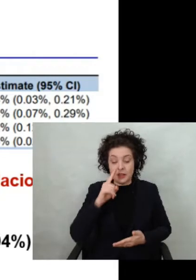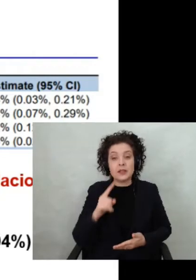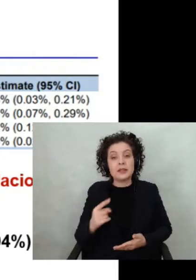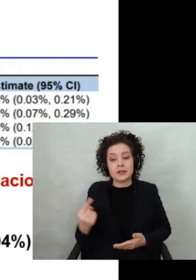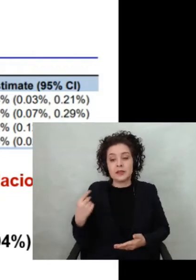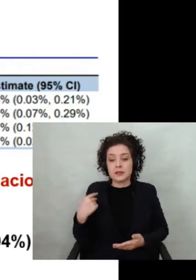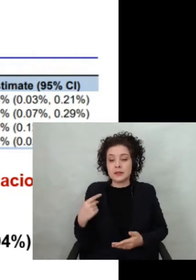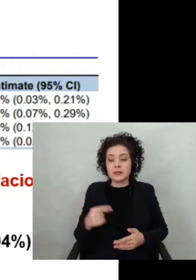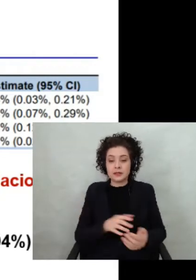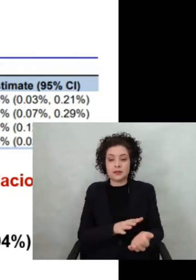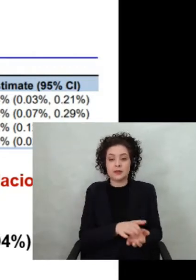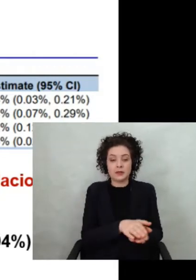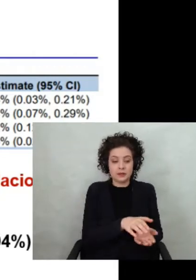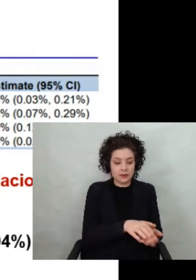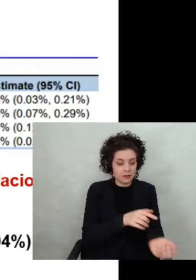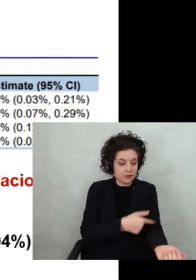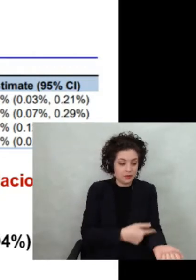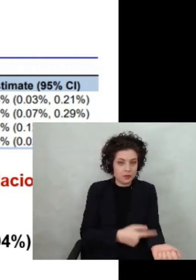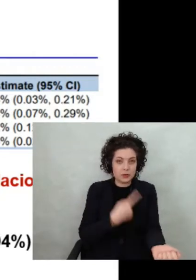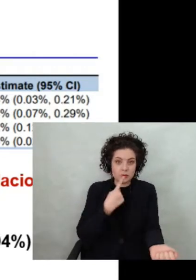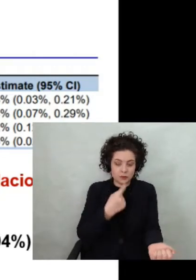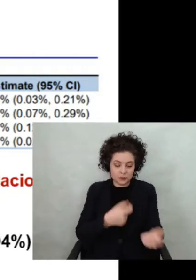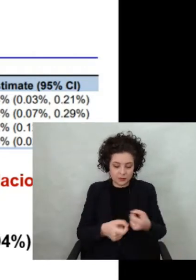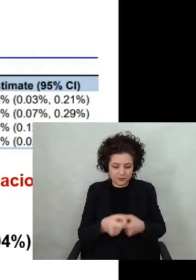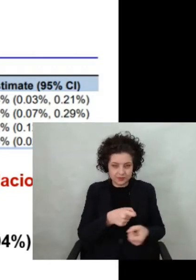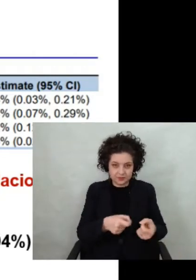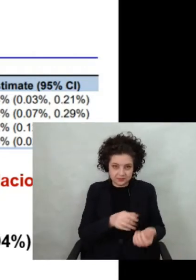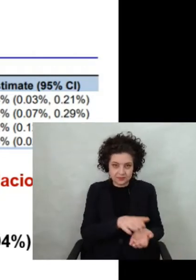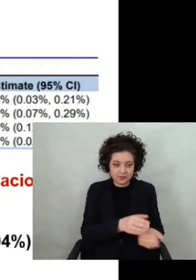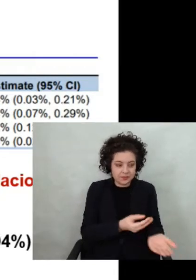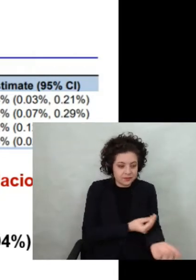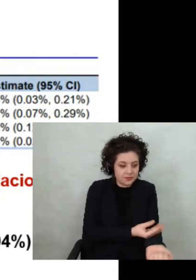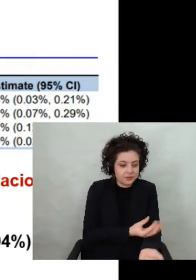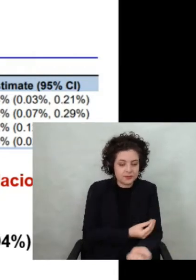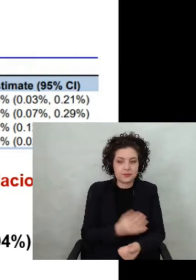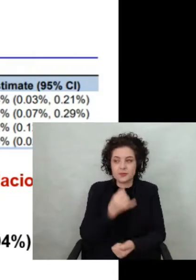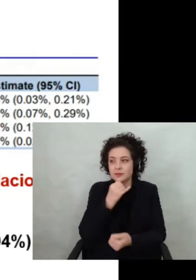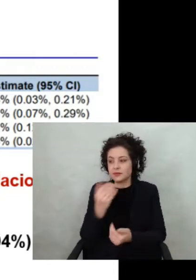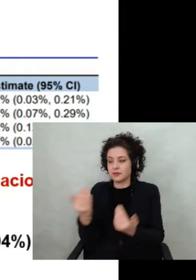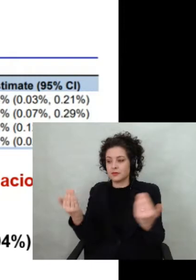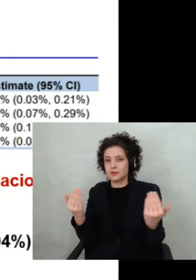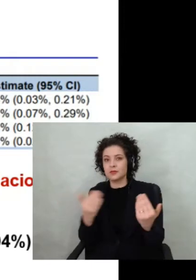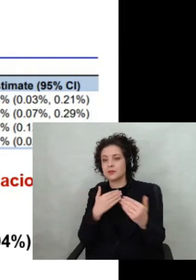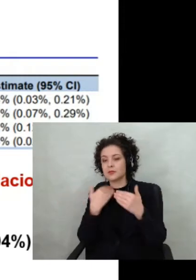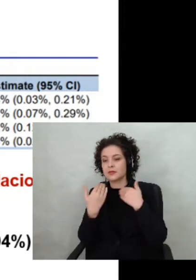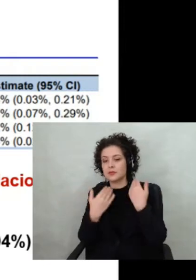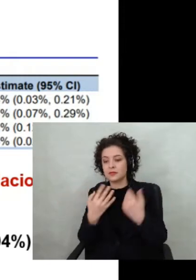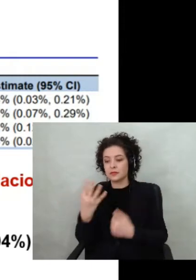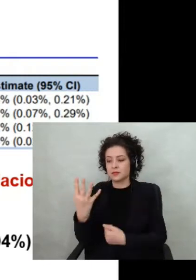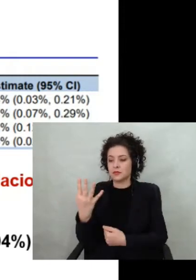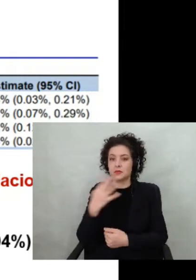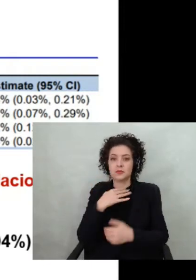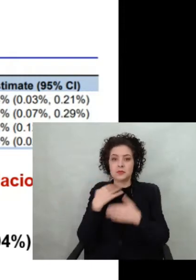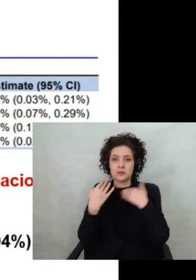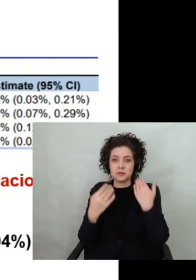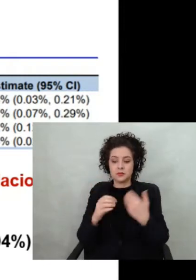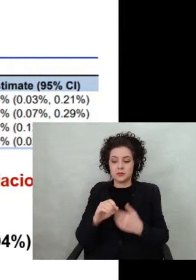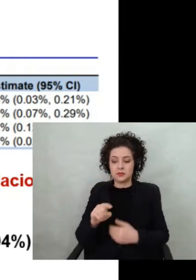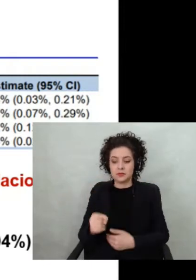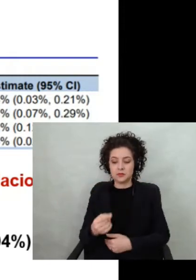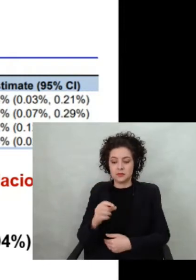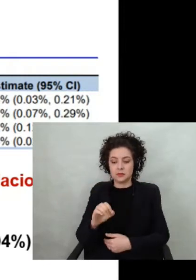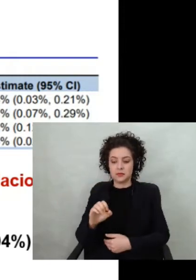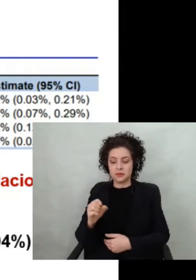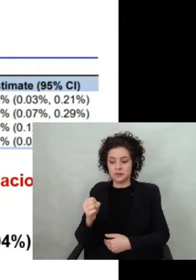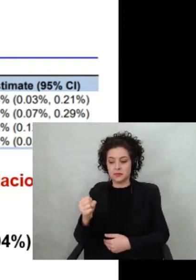doador convalescente. Então, em relação a óbitos, houve 4 óbitos, 0,08 relacionados,